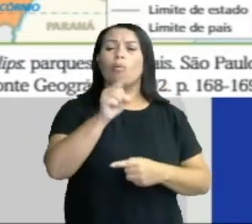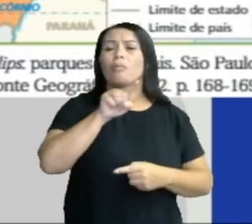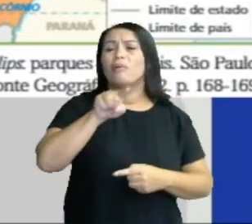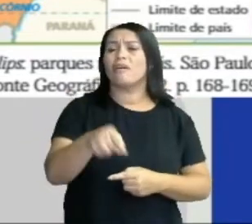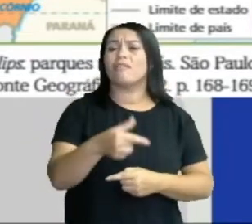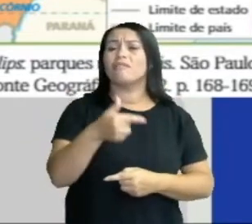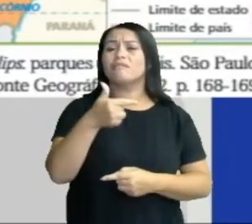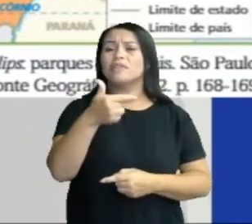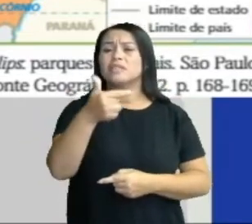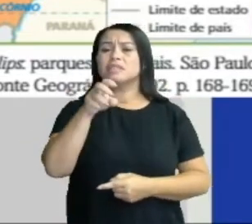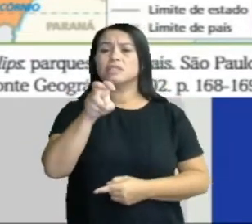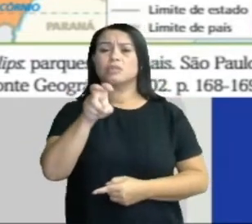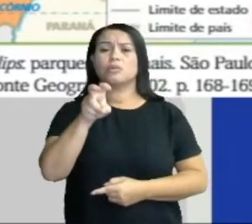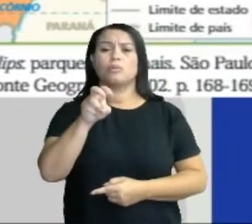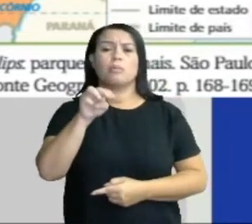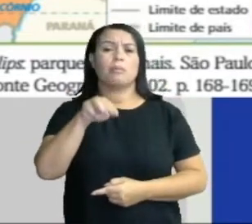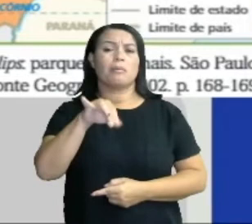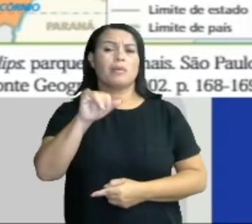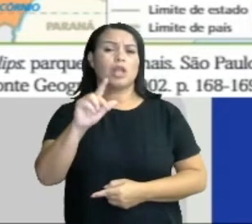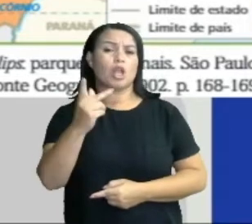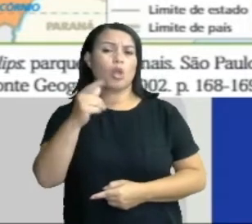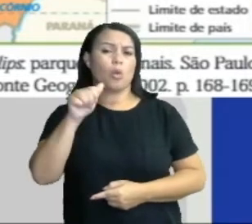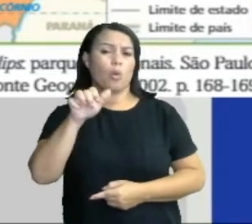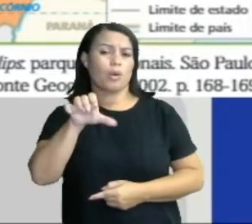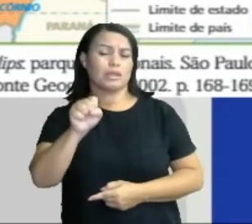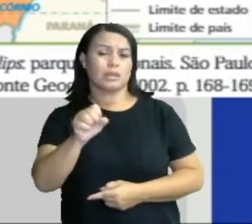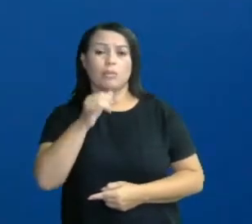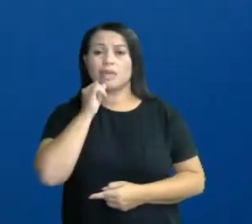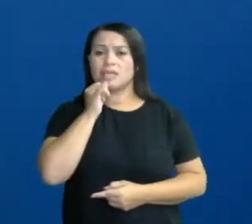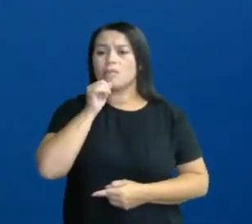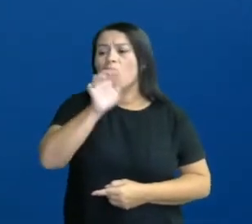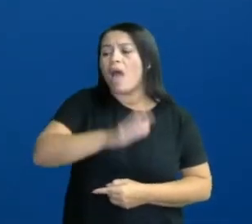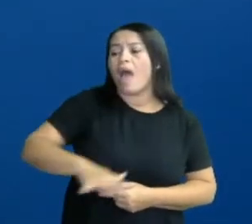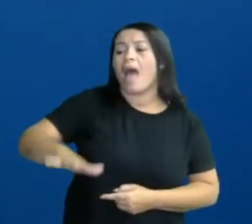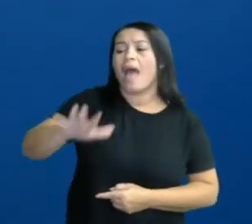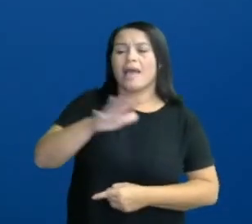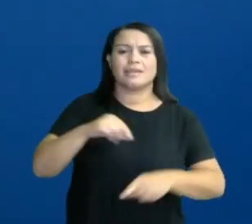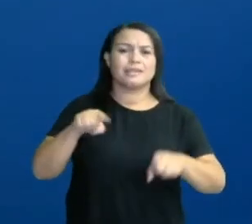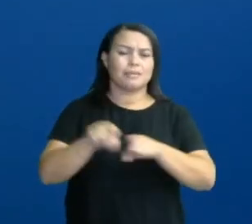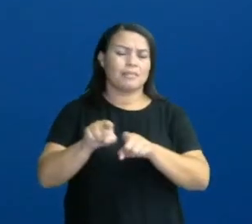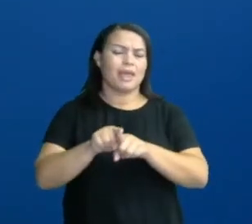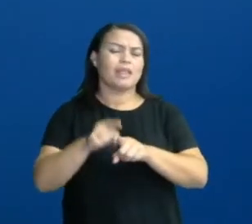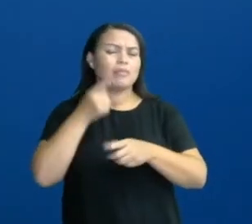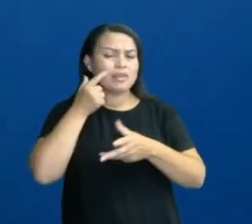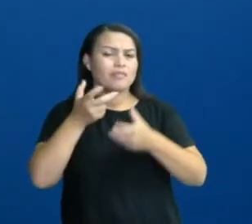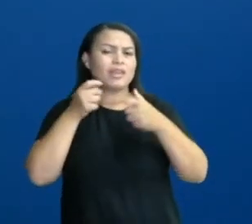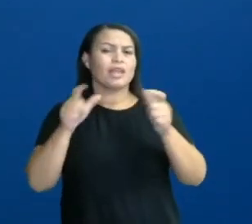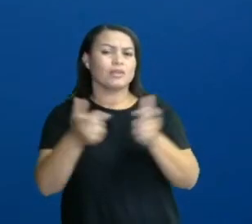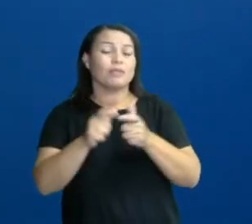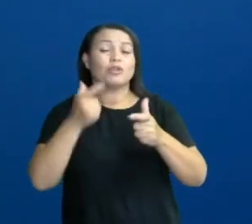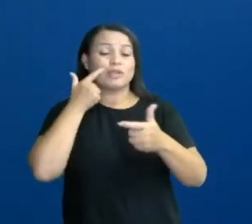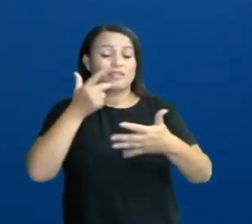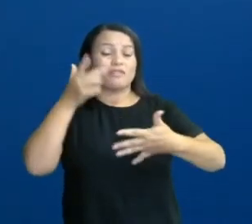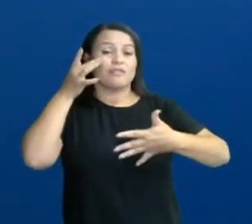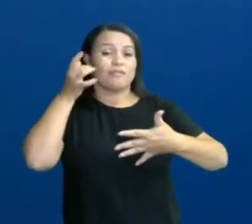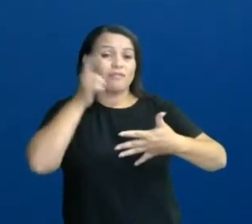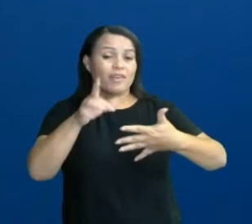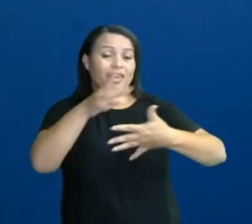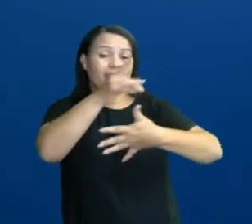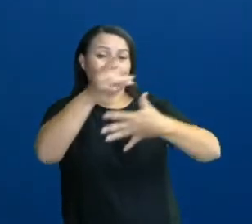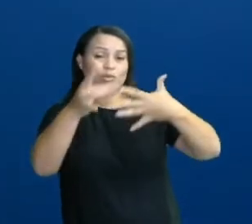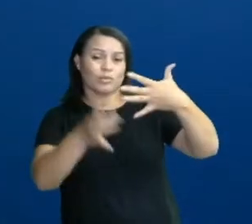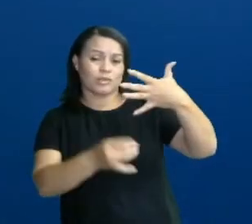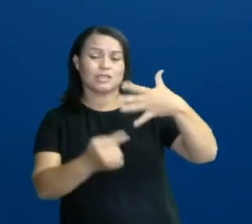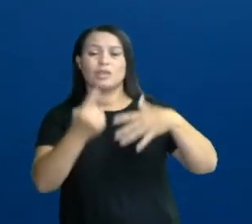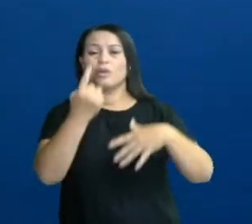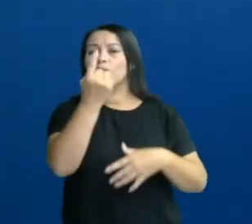nesse mapa, a área representada é mais reduzida, porém a gente consegue ver mais detalhes aqui nessa informação. A escala desse mapa